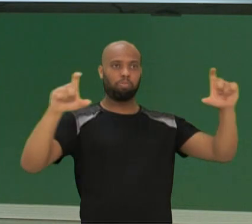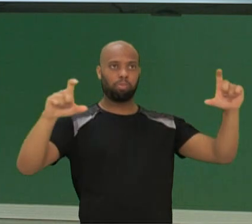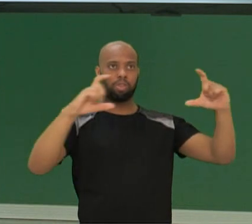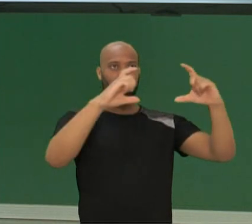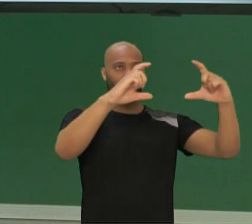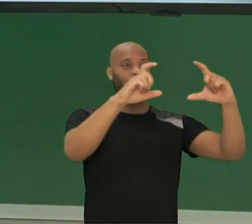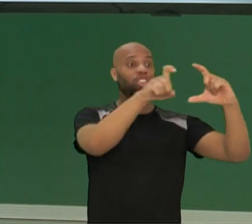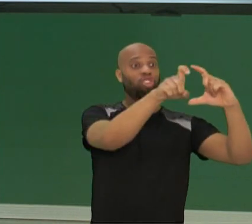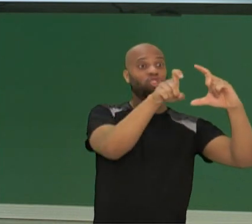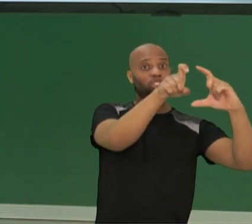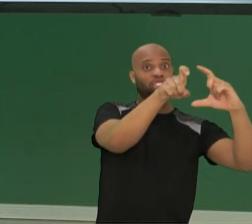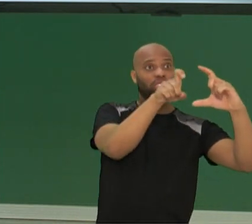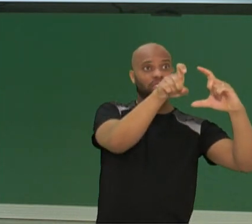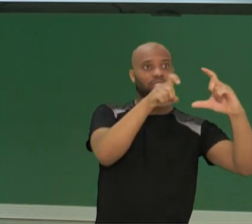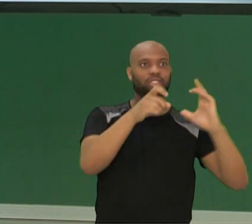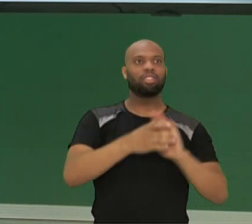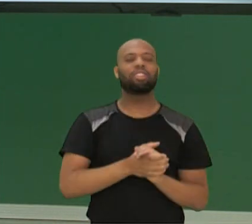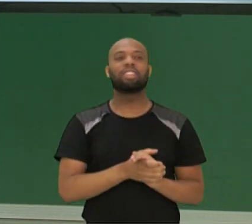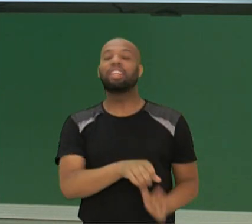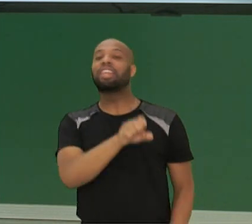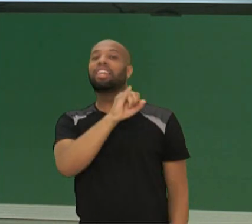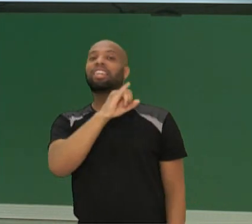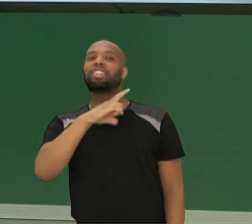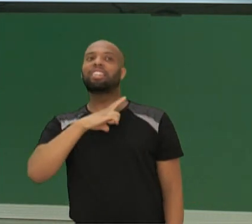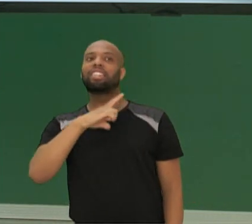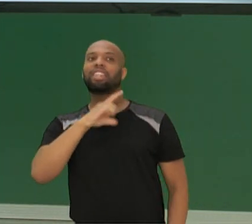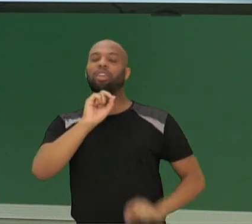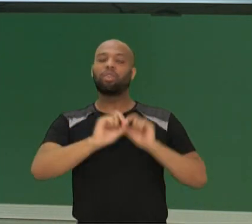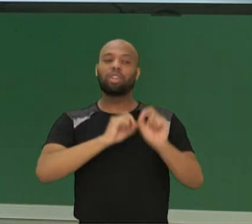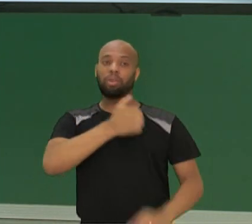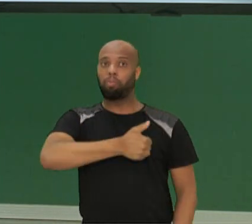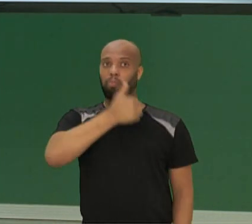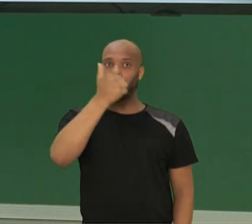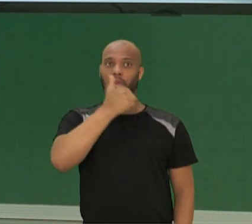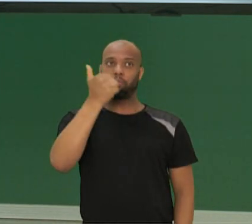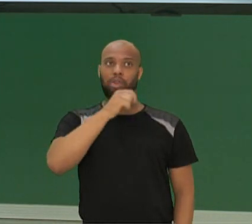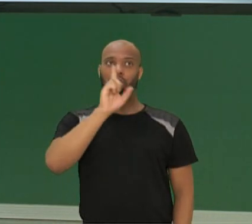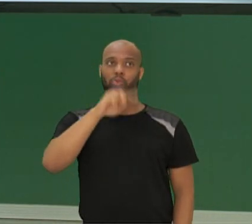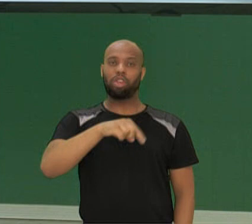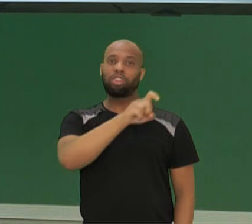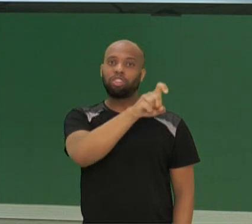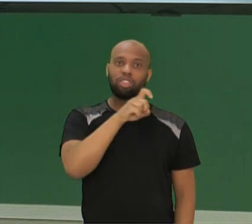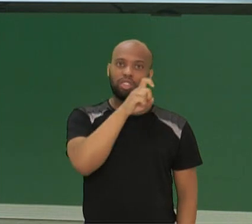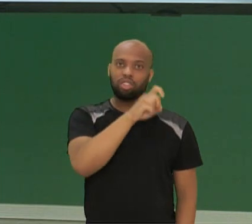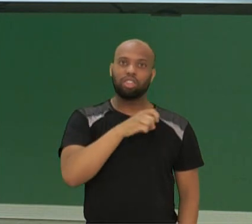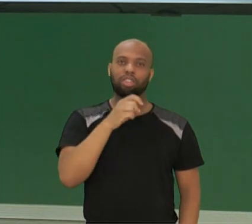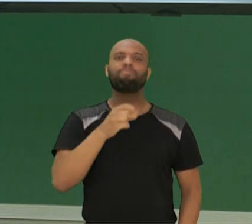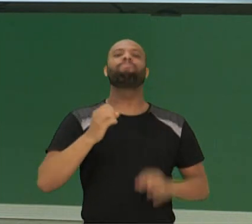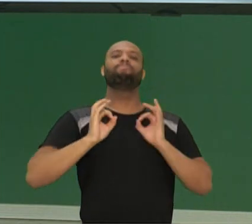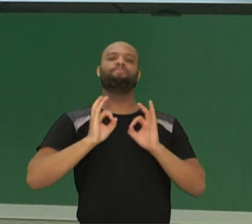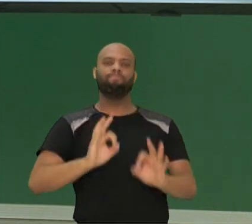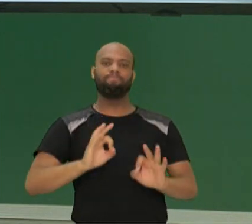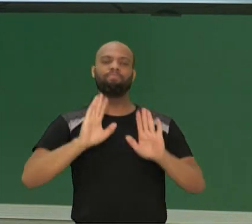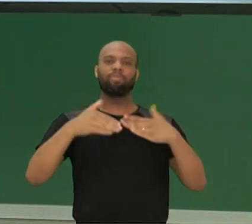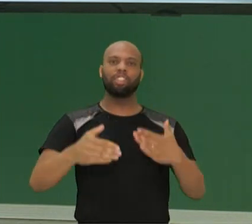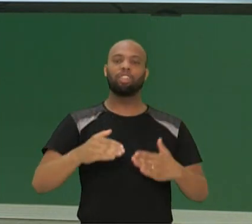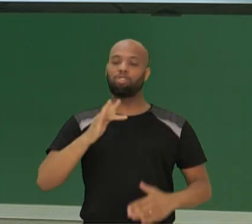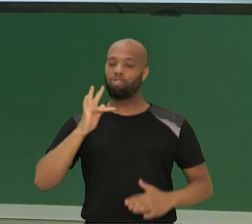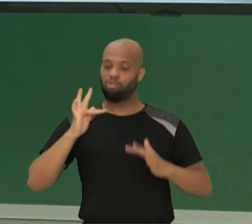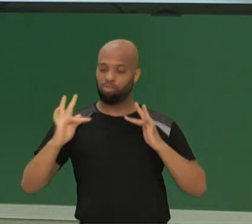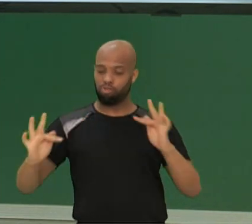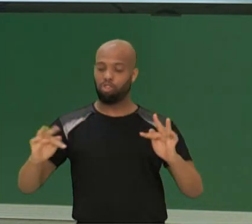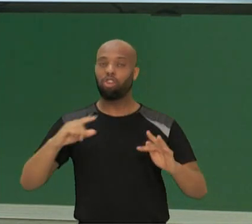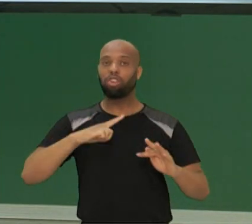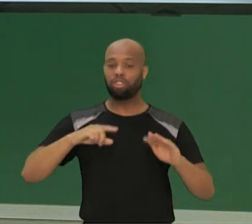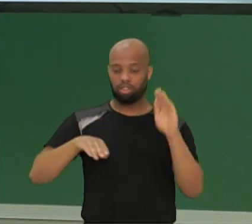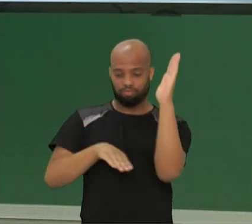tem o elemento x. Se ele tem como primeiro membro dessa equação o elemento x, então com certeza os seus focos estão